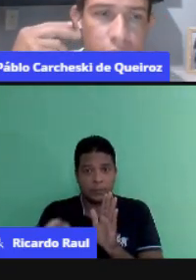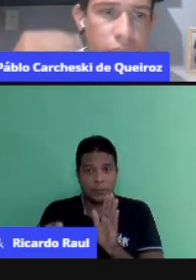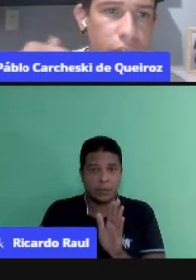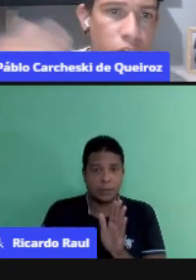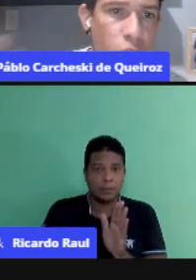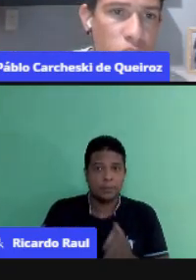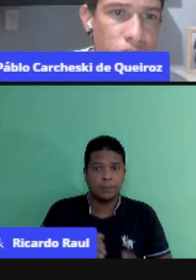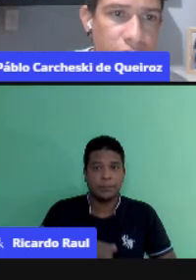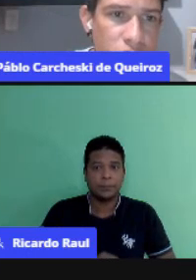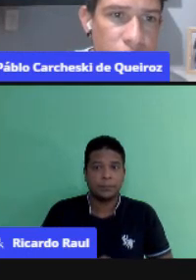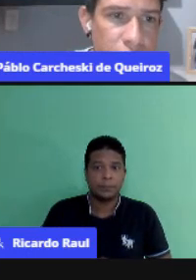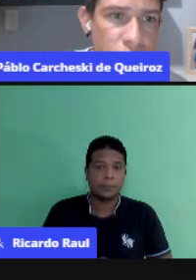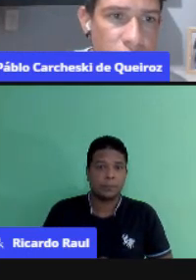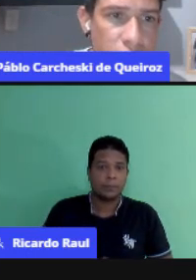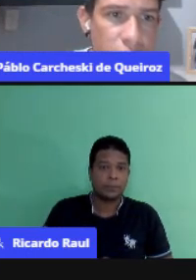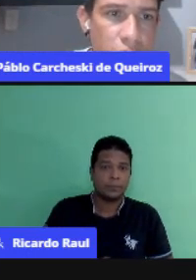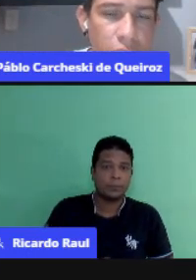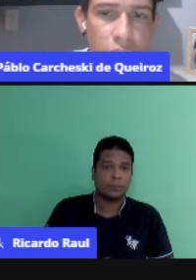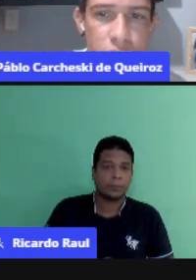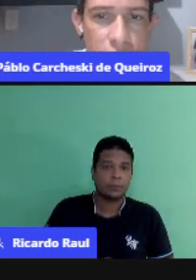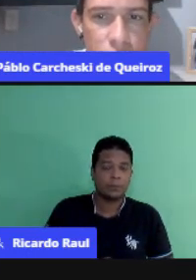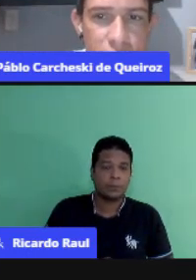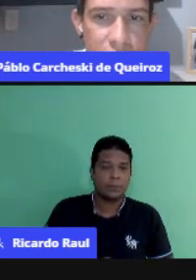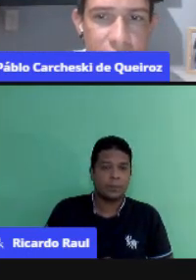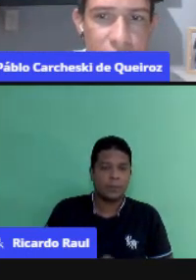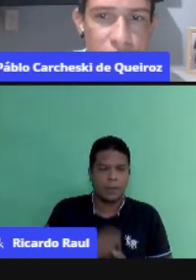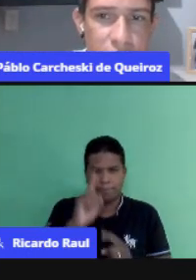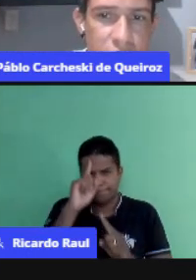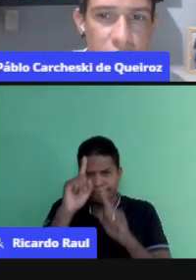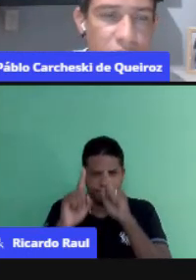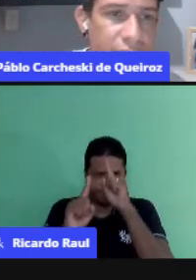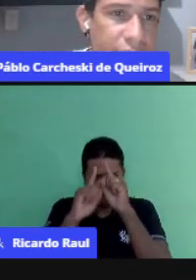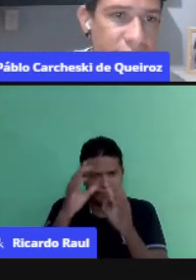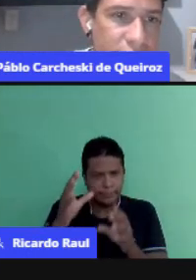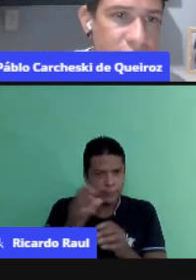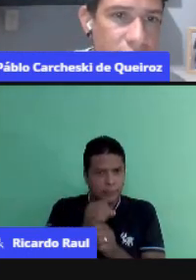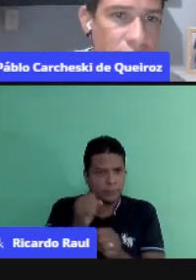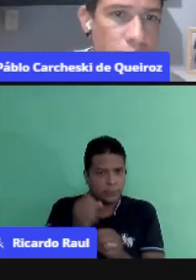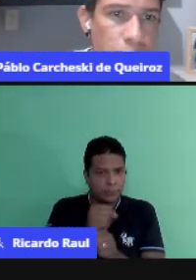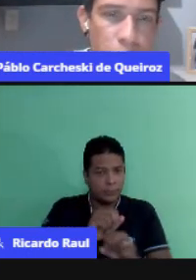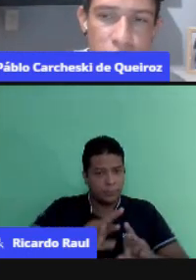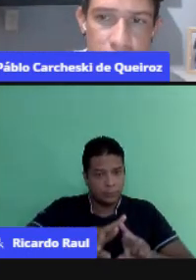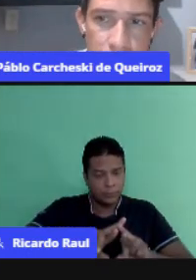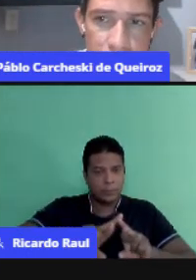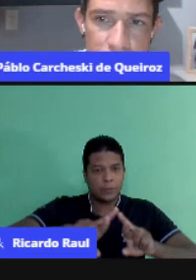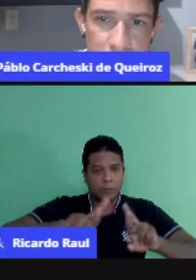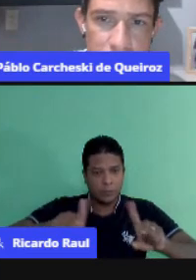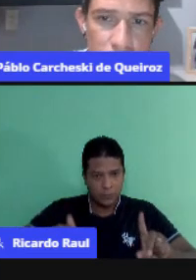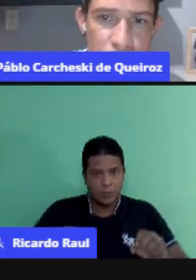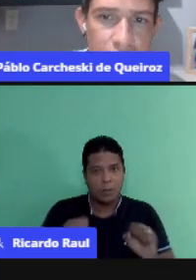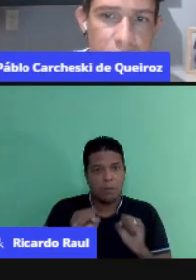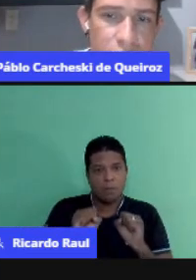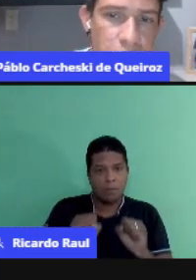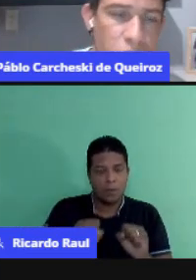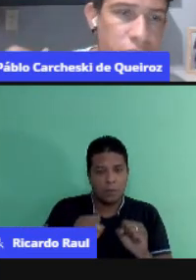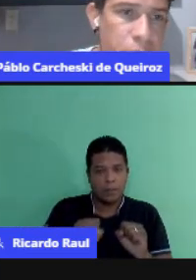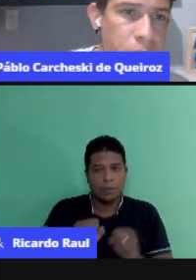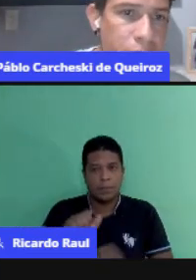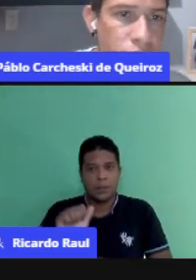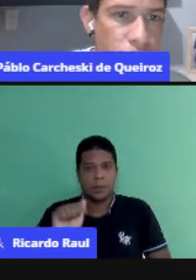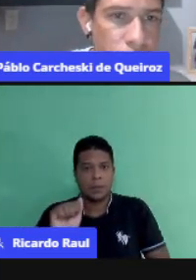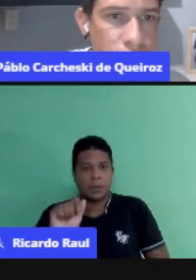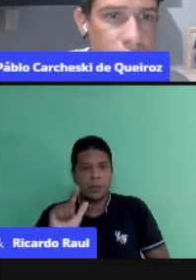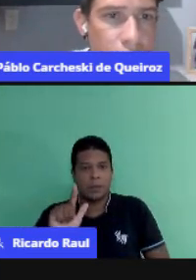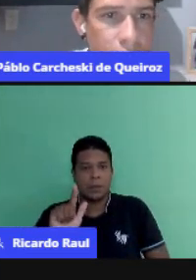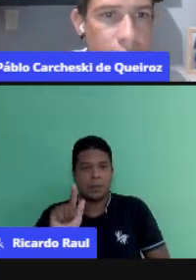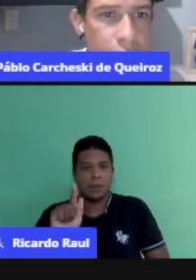inversamente, e aí o aluno vai resolver isso aí usando estratégias variadas, né? Então, pode ser por meio de expressões algébricas, pode ser por